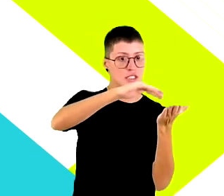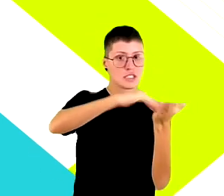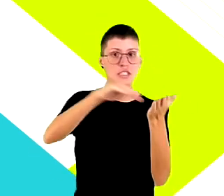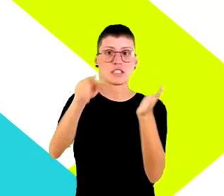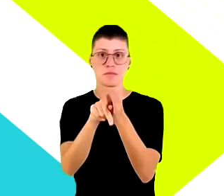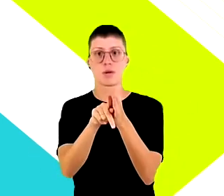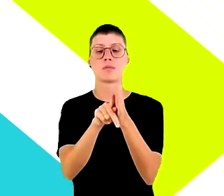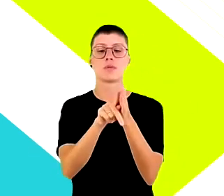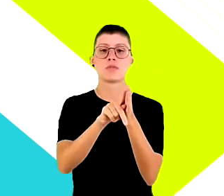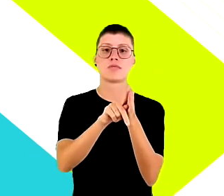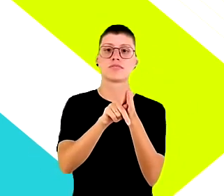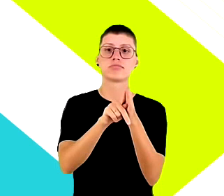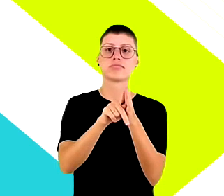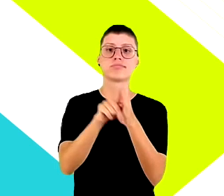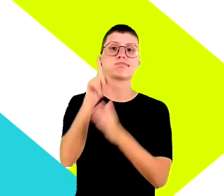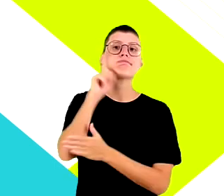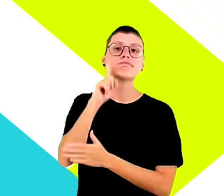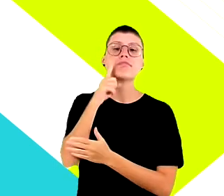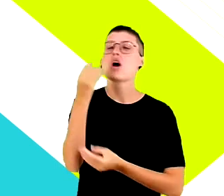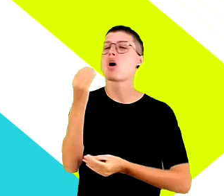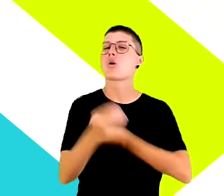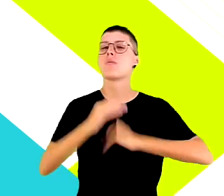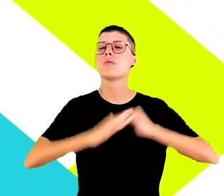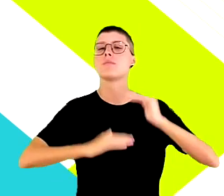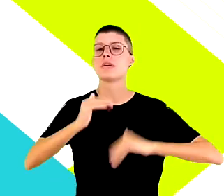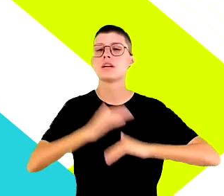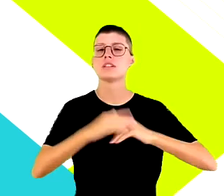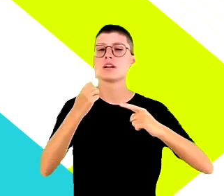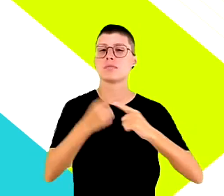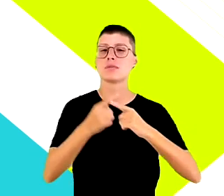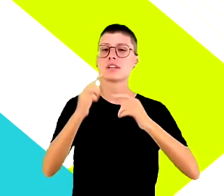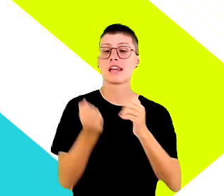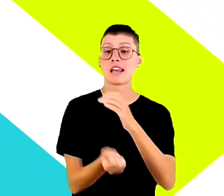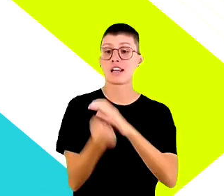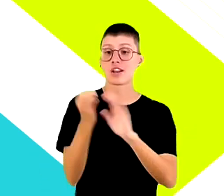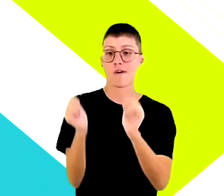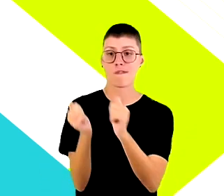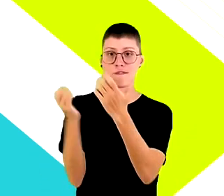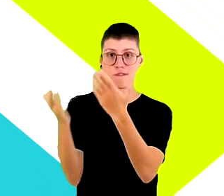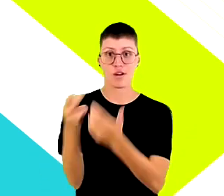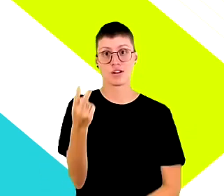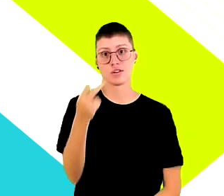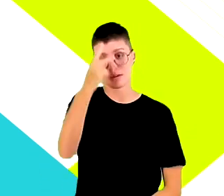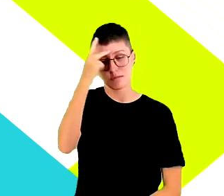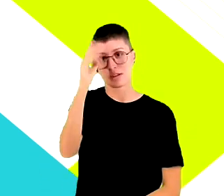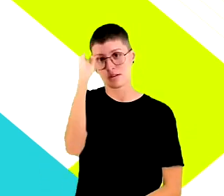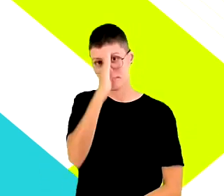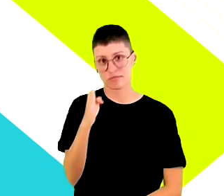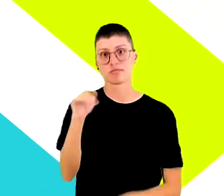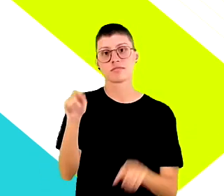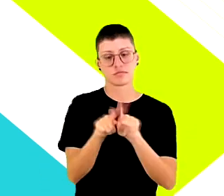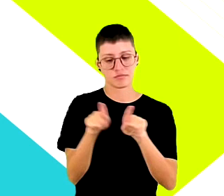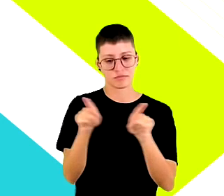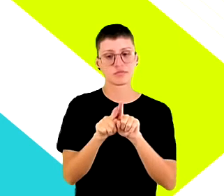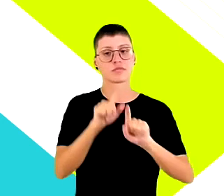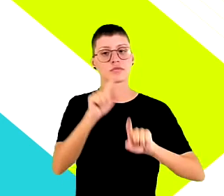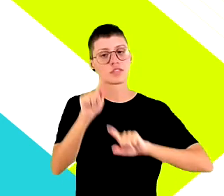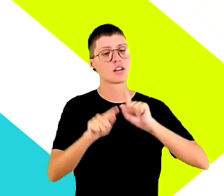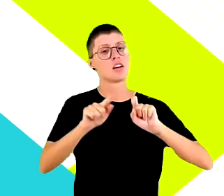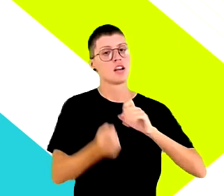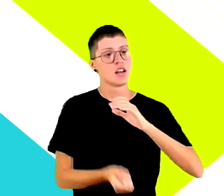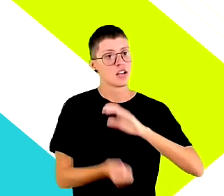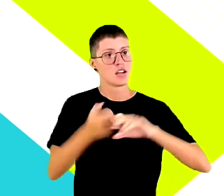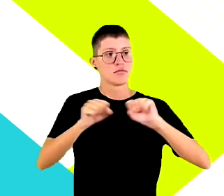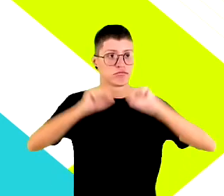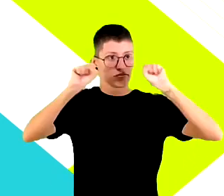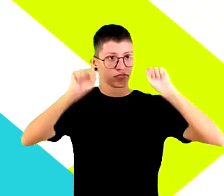motivo prático para isso, é porque a empresa foi fundada lá fora por dois brasileiros, dentro do MIT, então a empresa se estabeleceu lá, então a gente tem uma parte